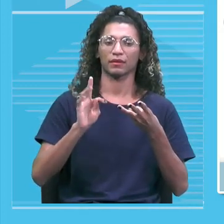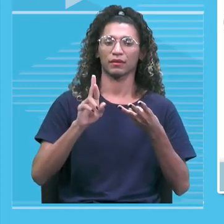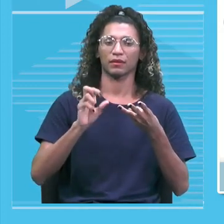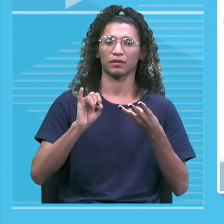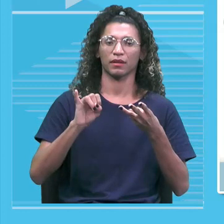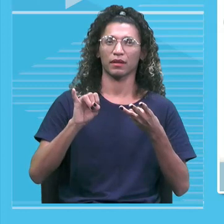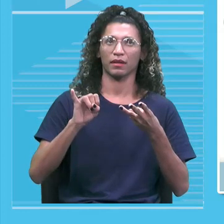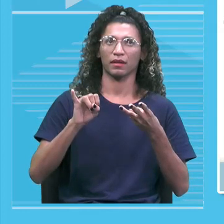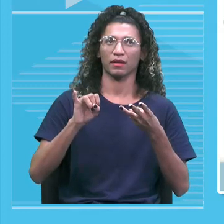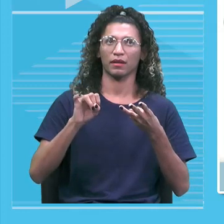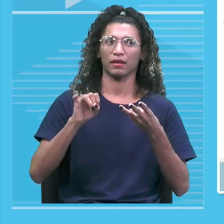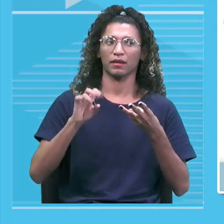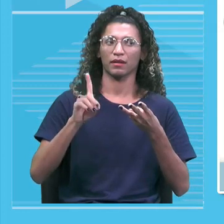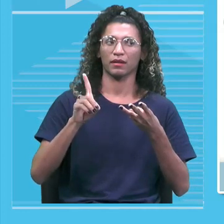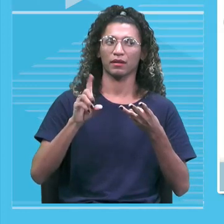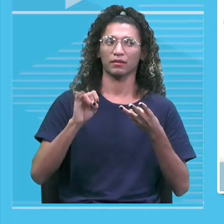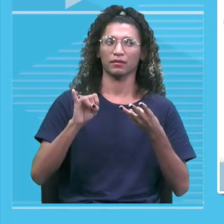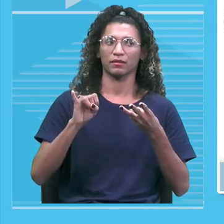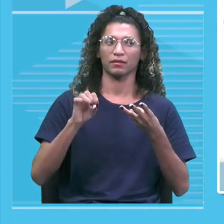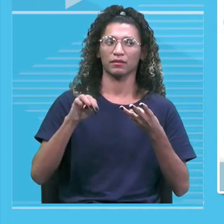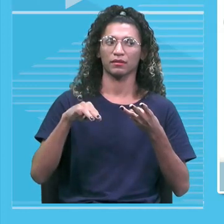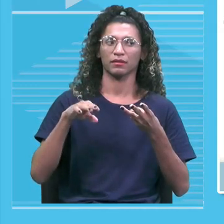tridimensionais certo